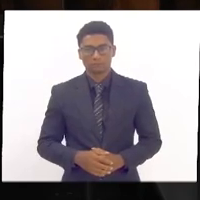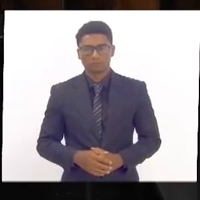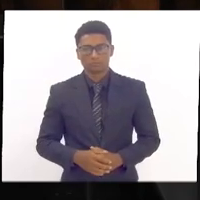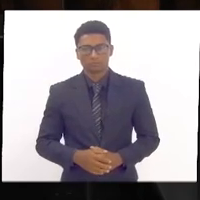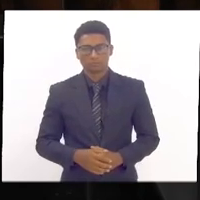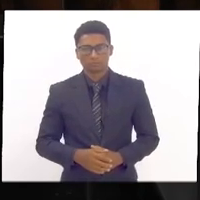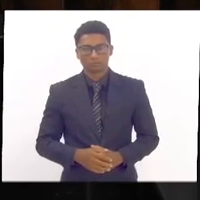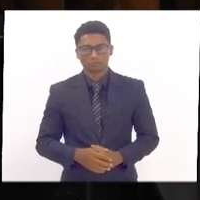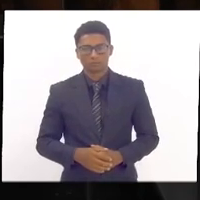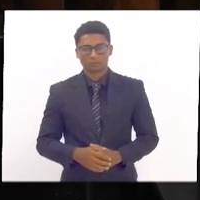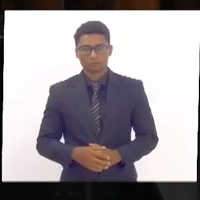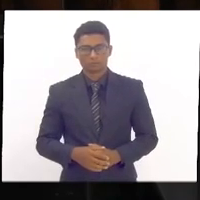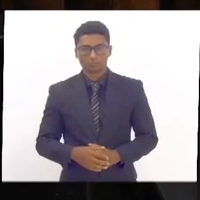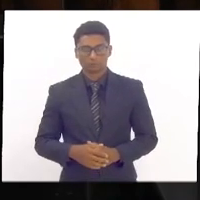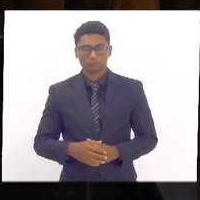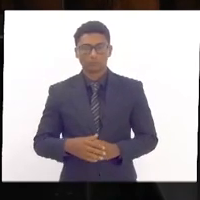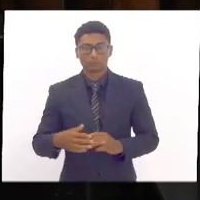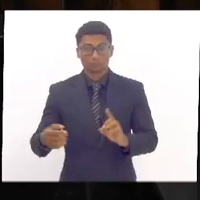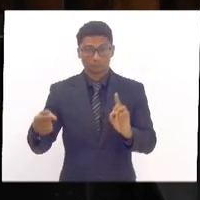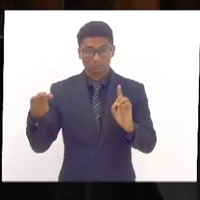na sua decisão,